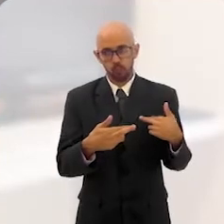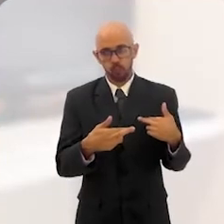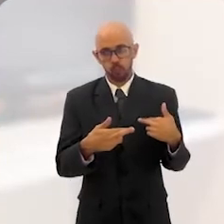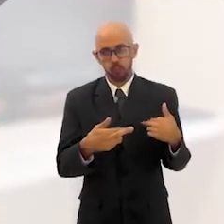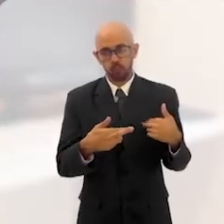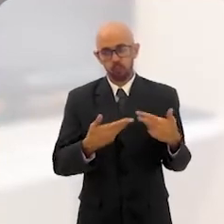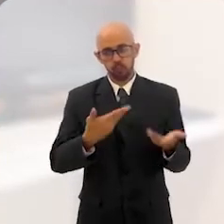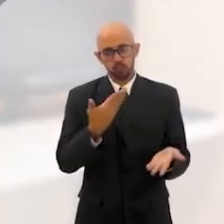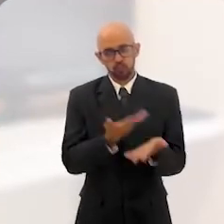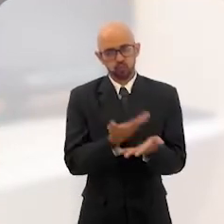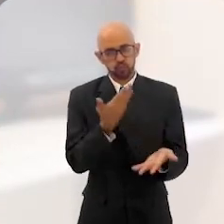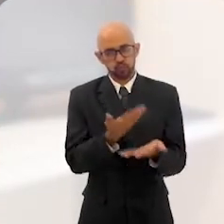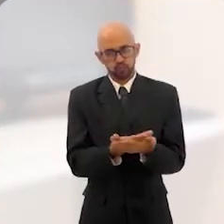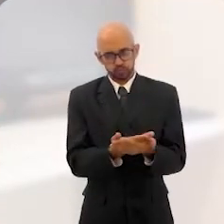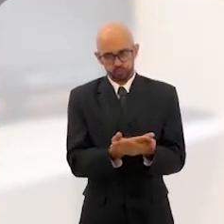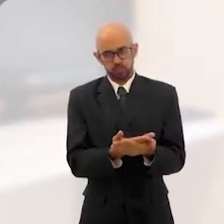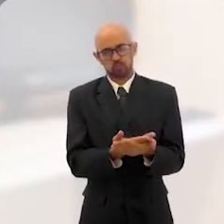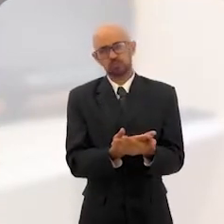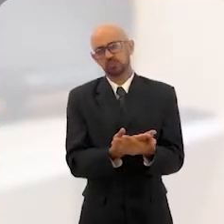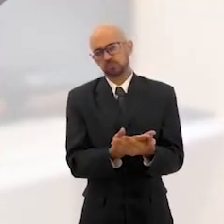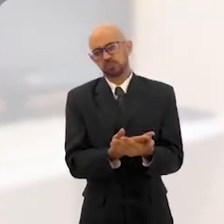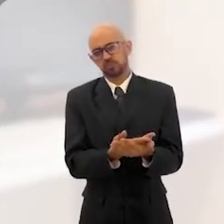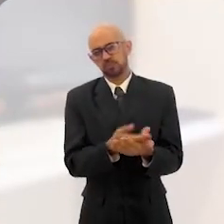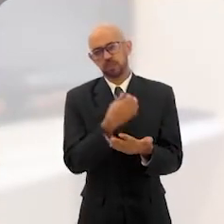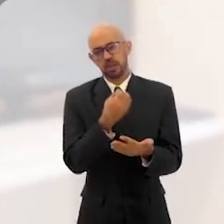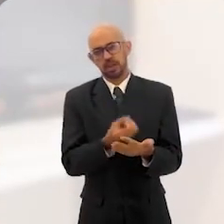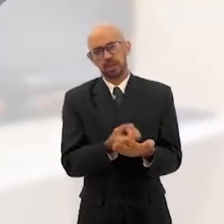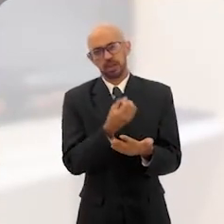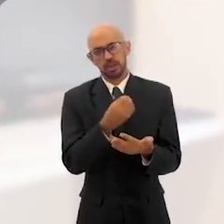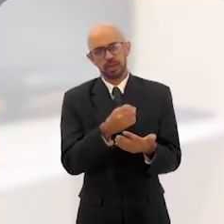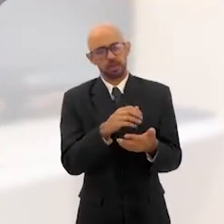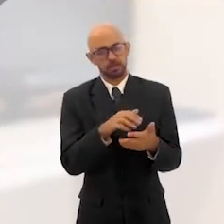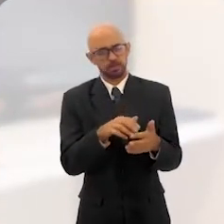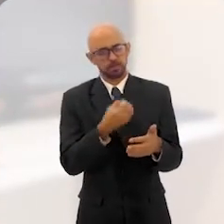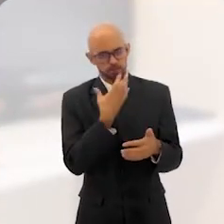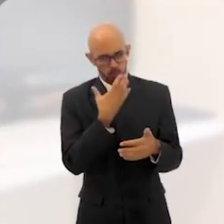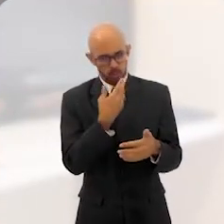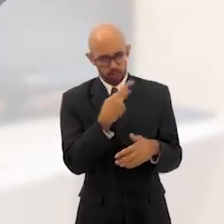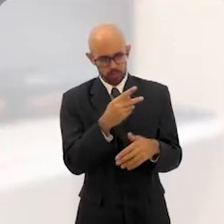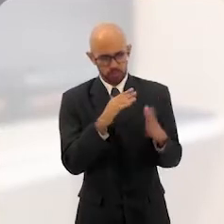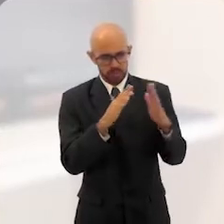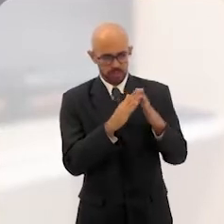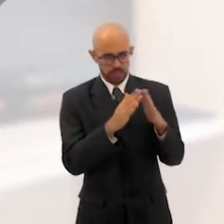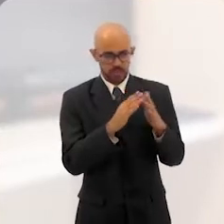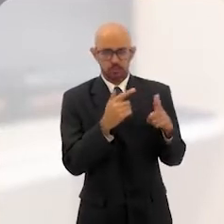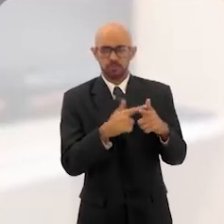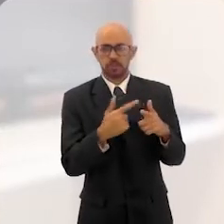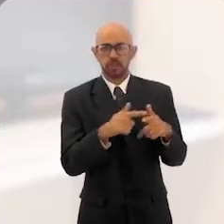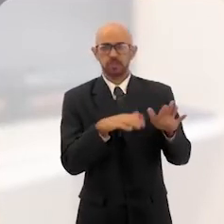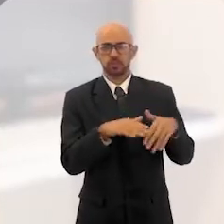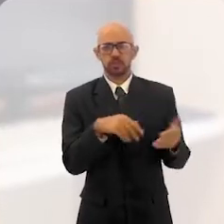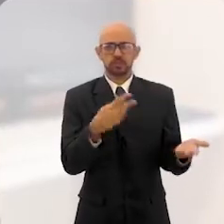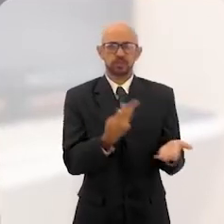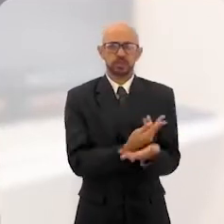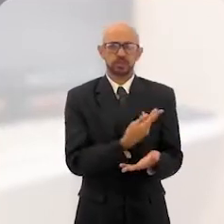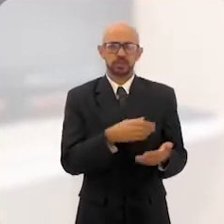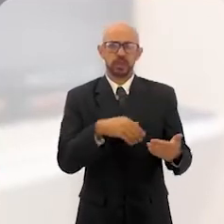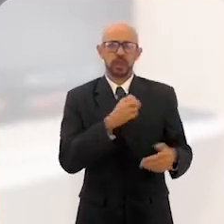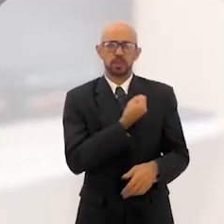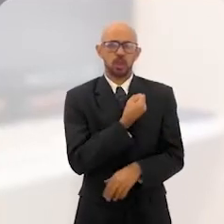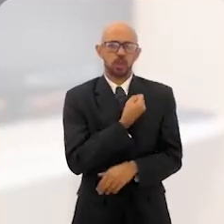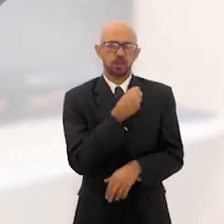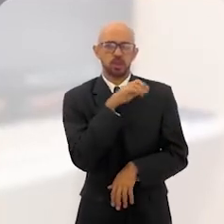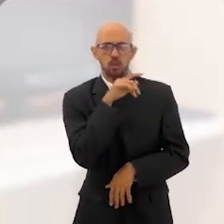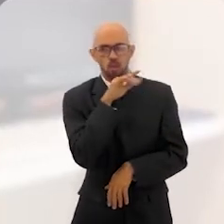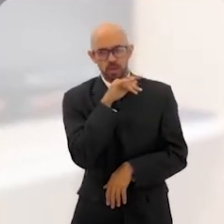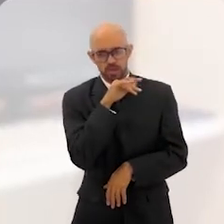a relação com os estudos era máxima na sua casa? Porque você falou assim, ah, às vezes vinha nota baixa, aí tinha que estudar